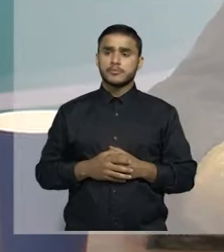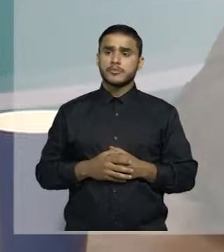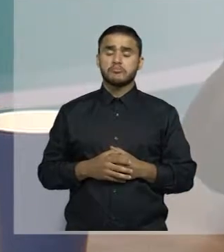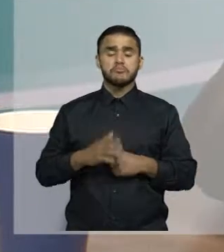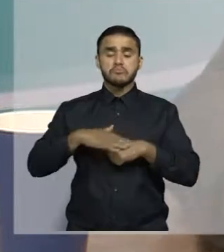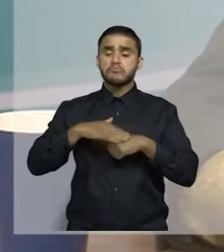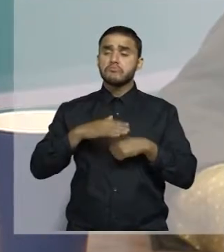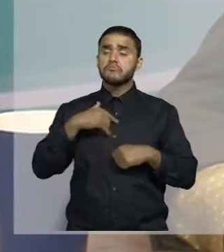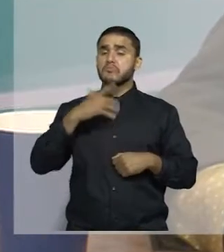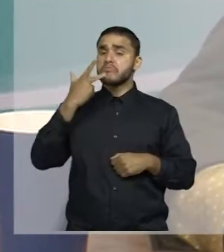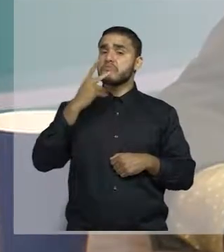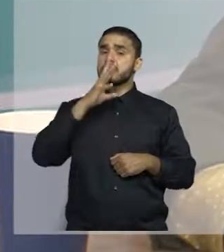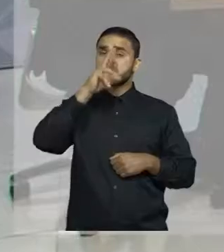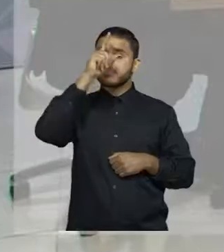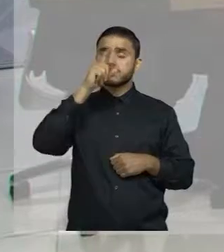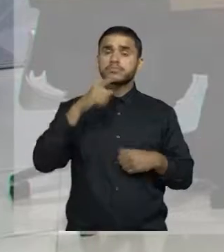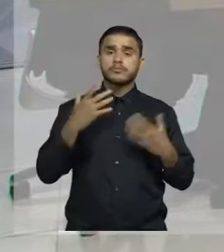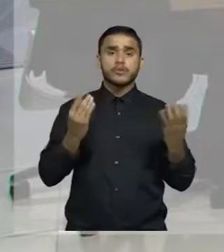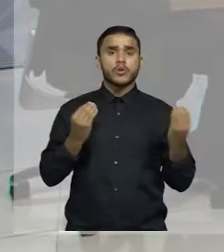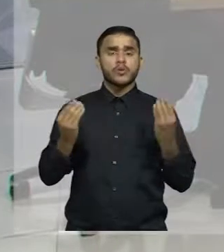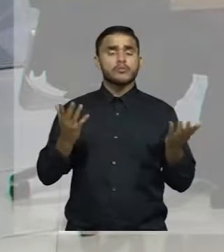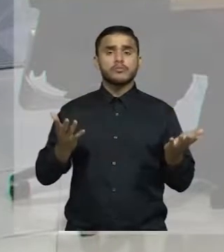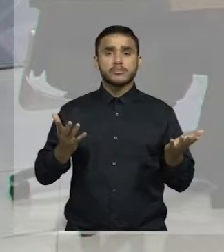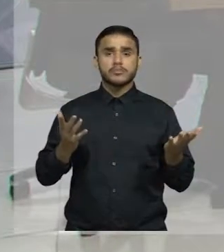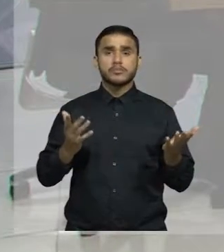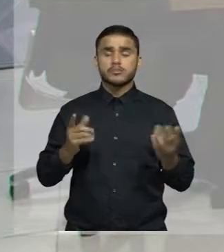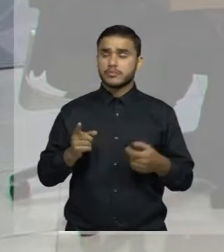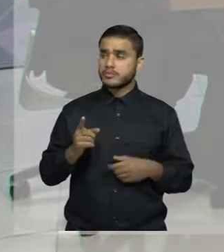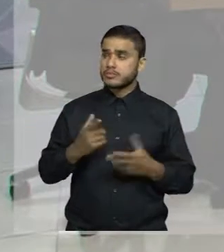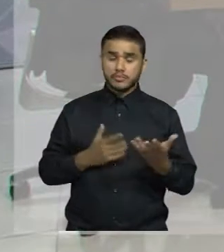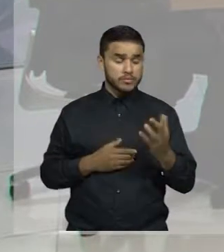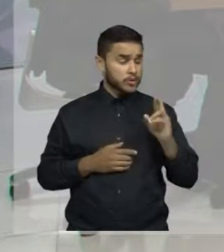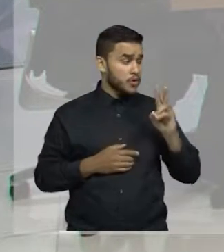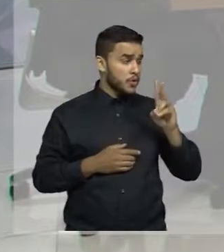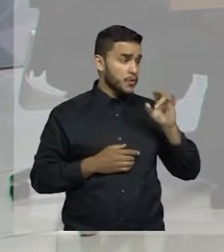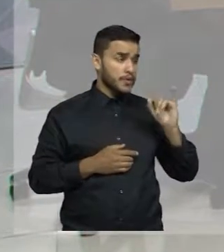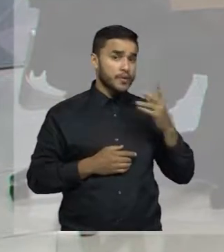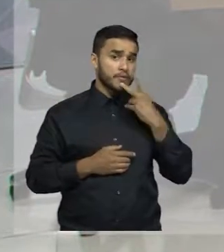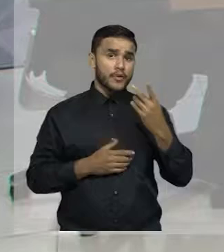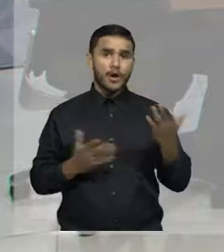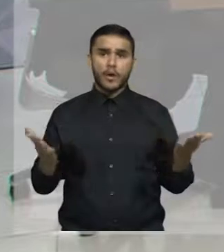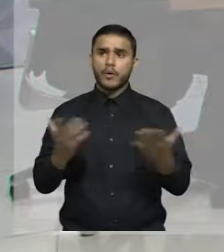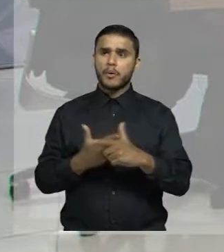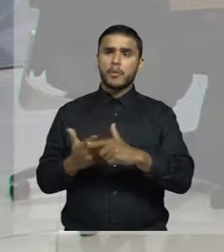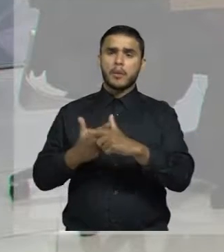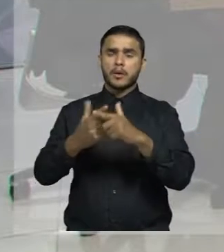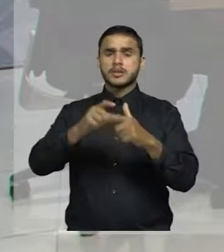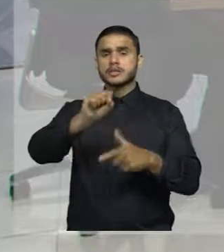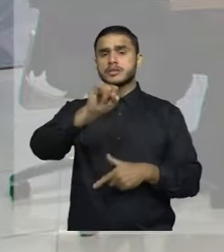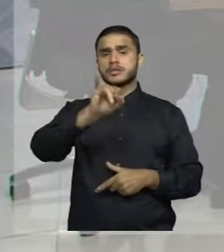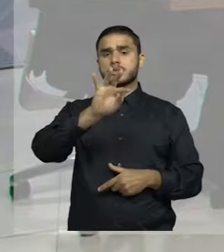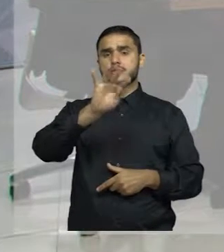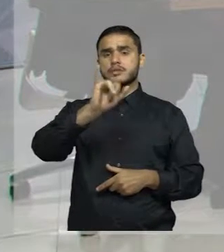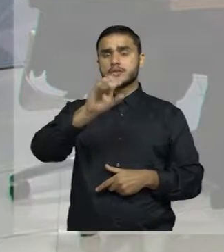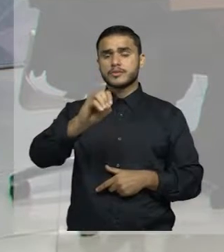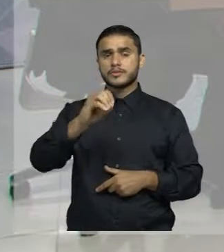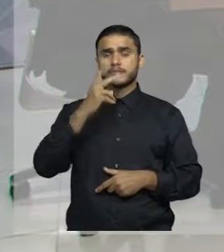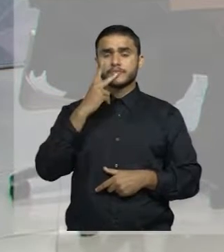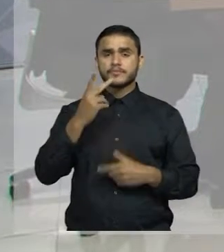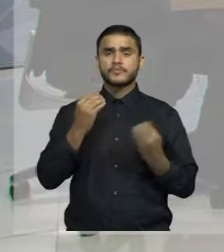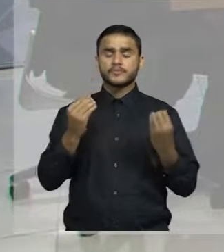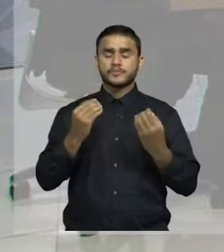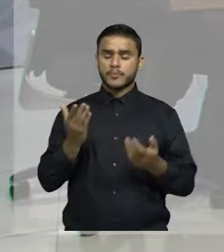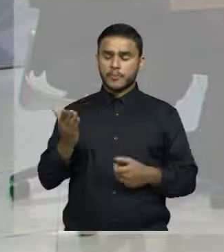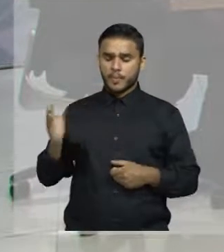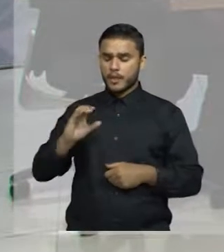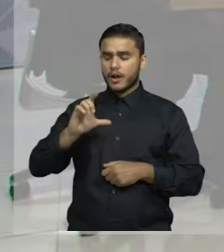um ato. E tem lei própria para combater esse tipo de ação. Como o Rui diz, só um estado de sítio. Porque o exemplo